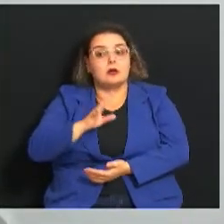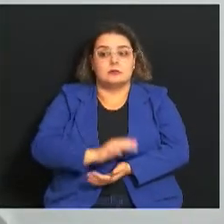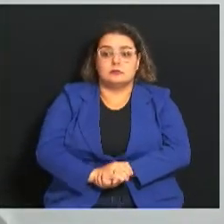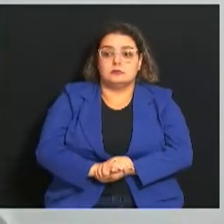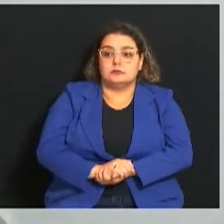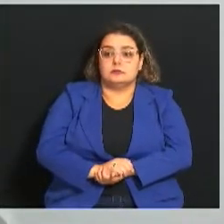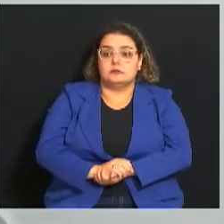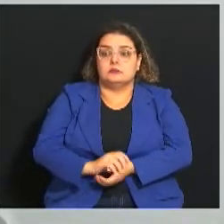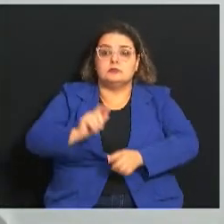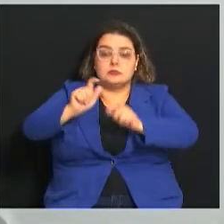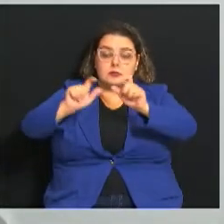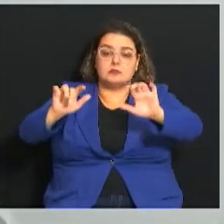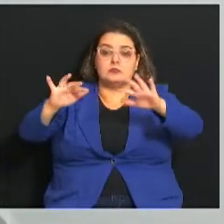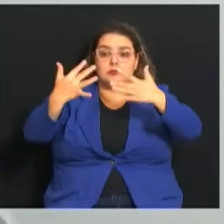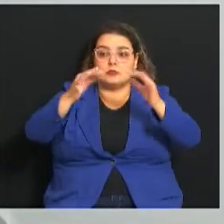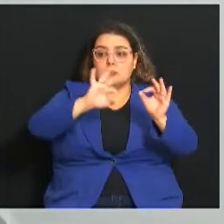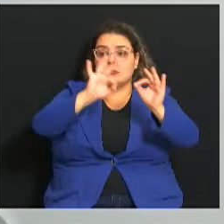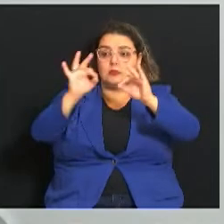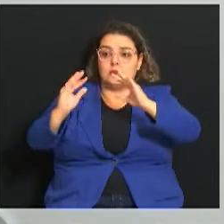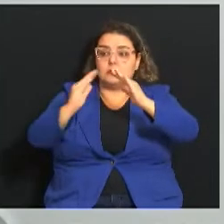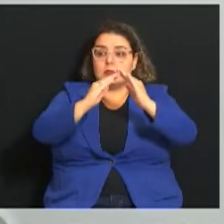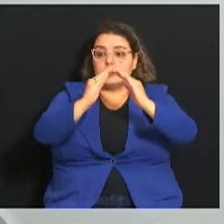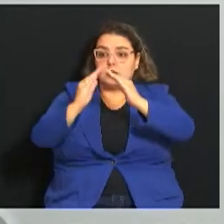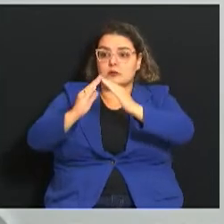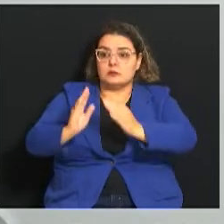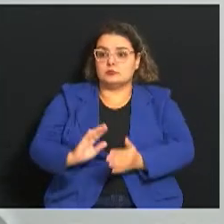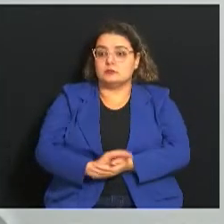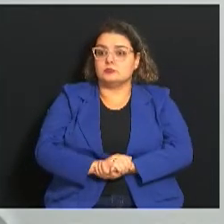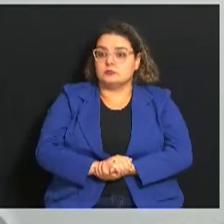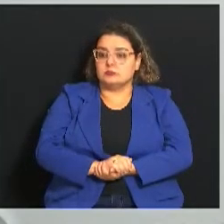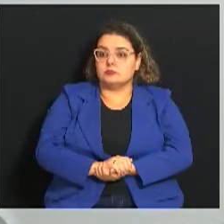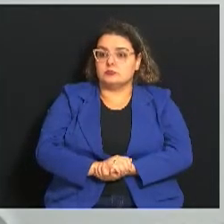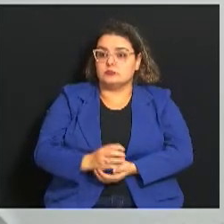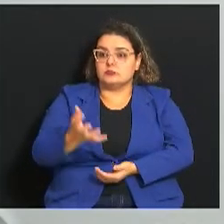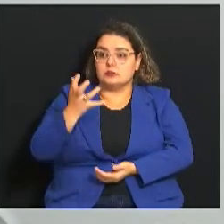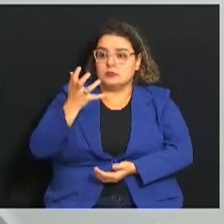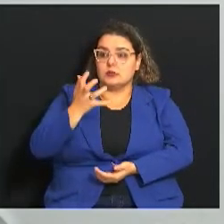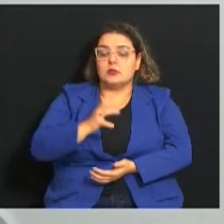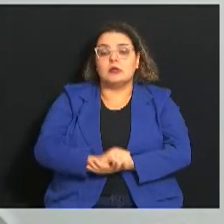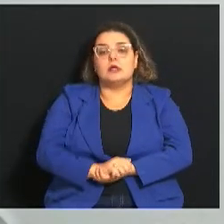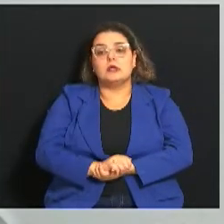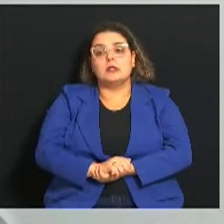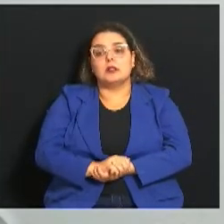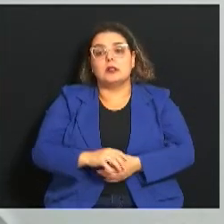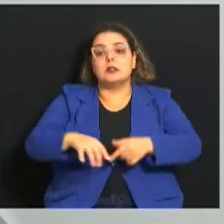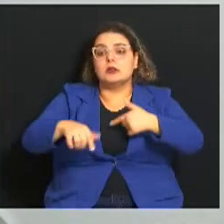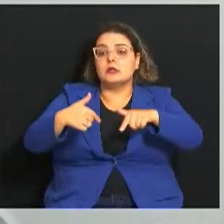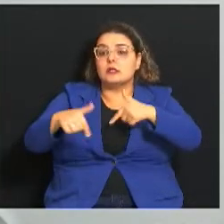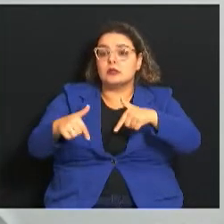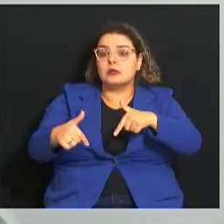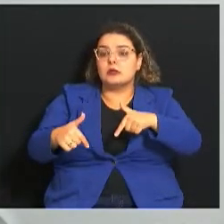em casa acompanhando a gente e gostaria de repente começar a trabalhar,